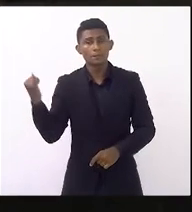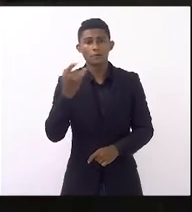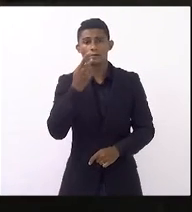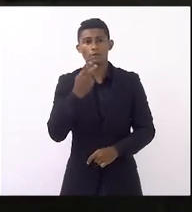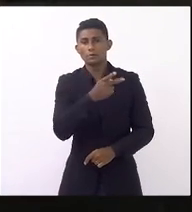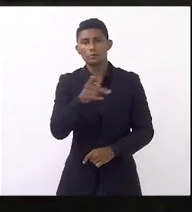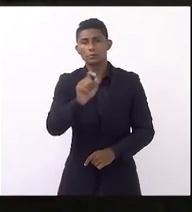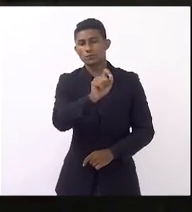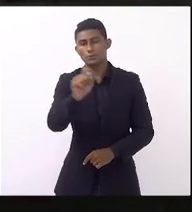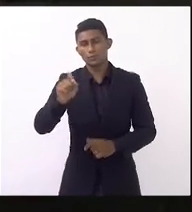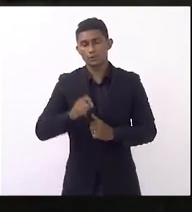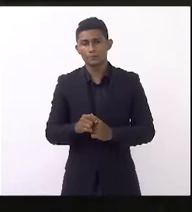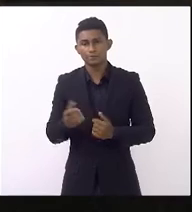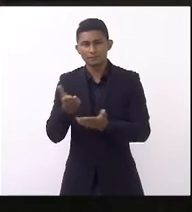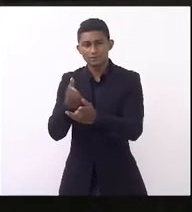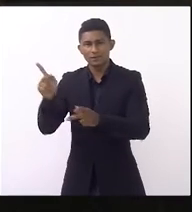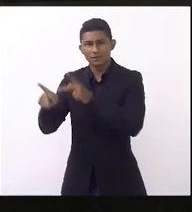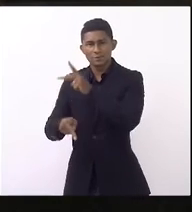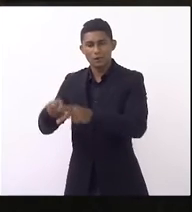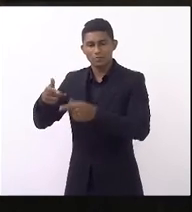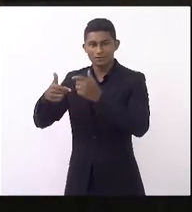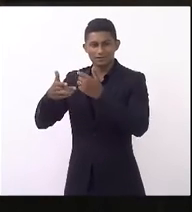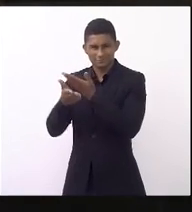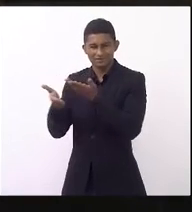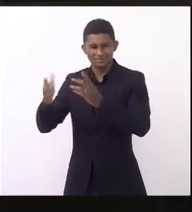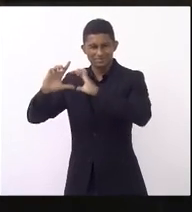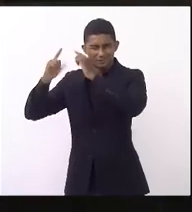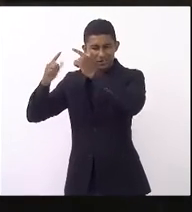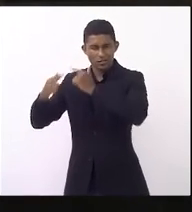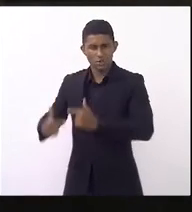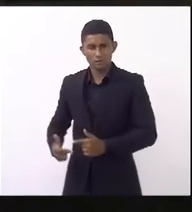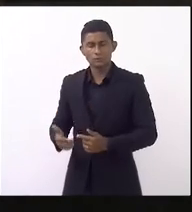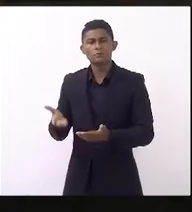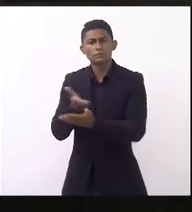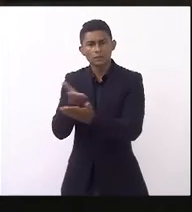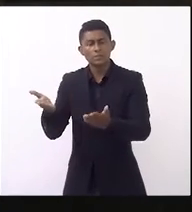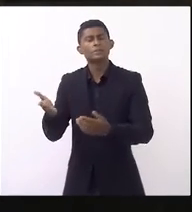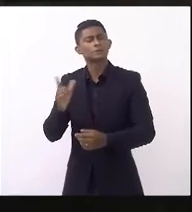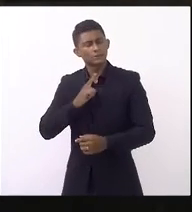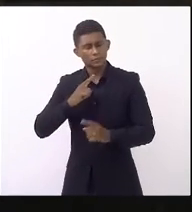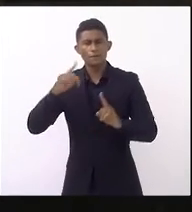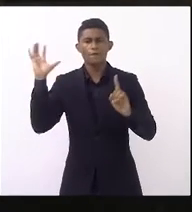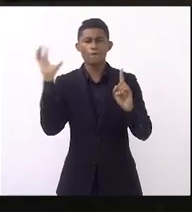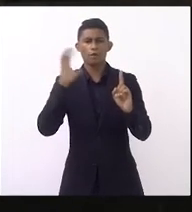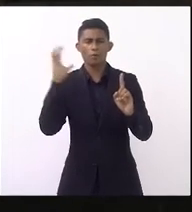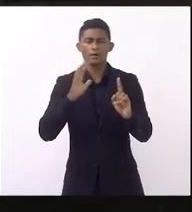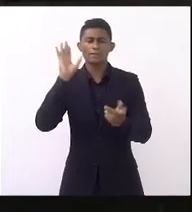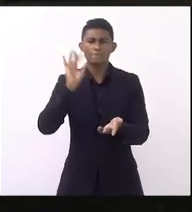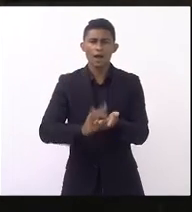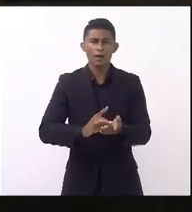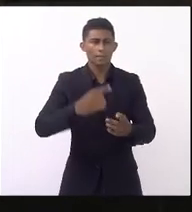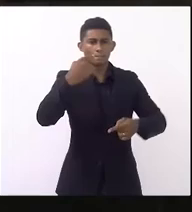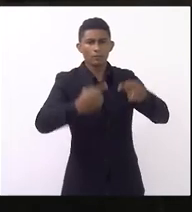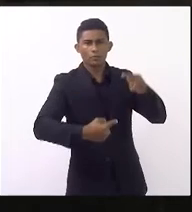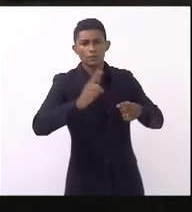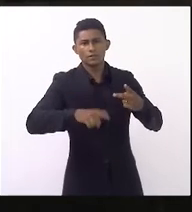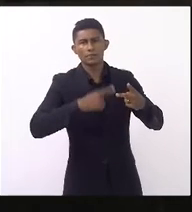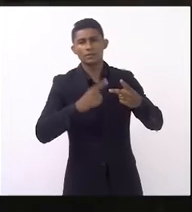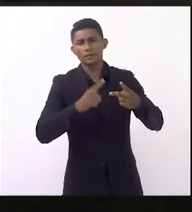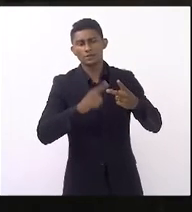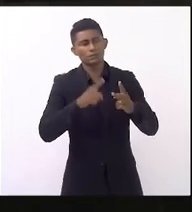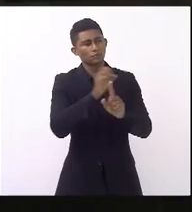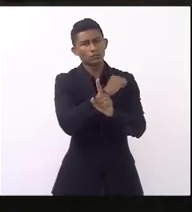os povos tradicionais influenciaram de maneira concreta nos âmbitos políticos, sociais, culturais